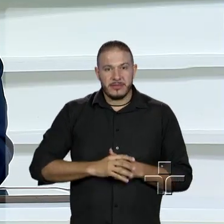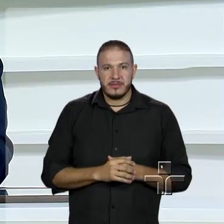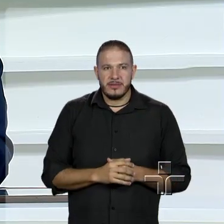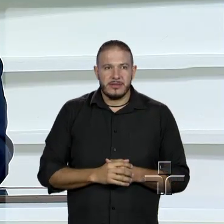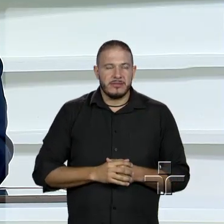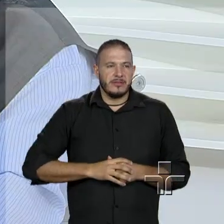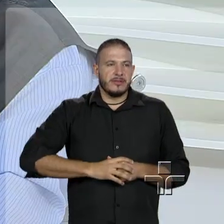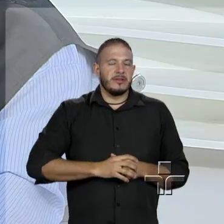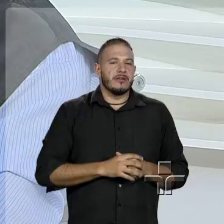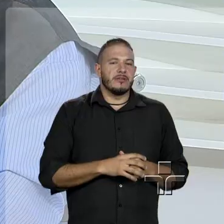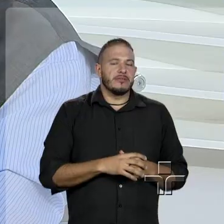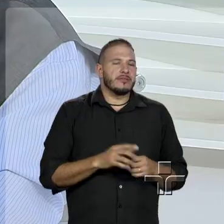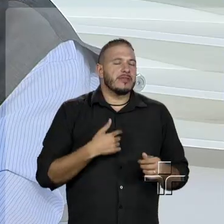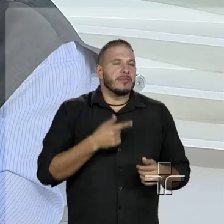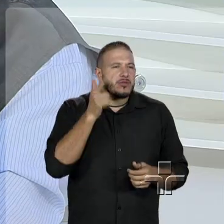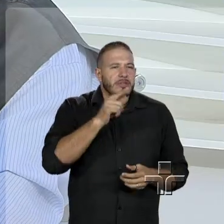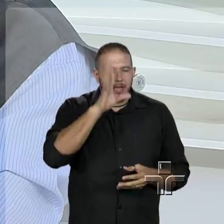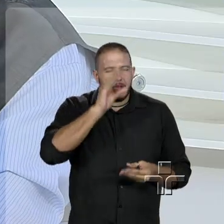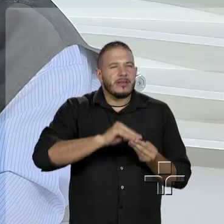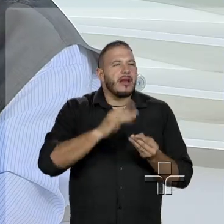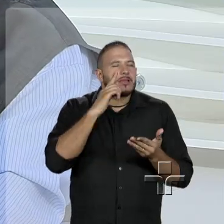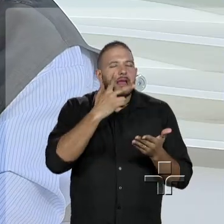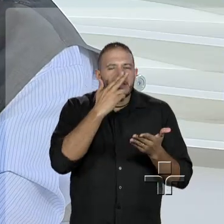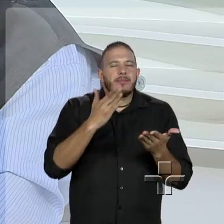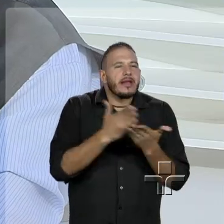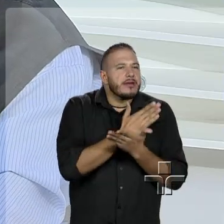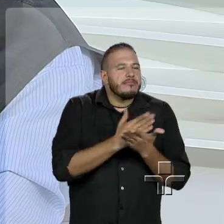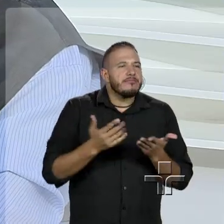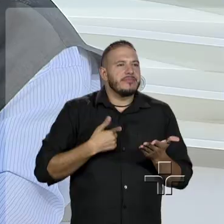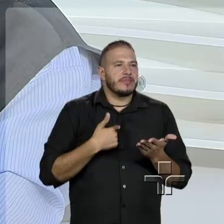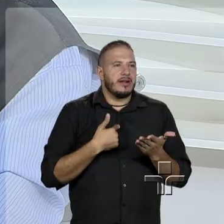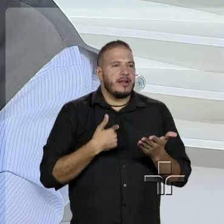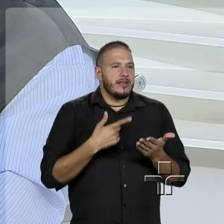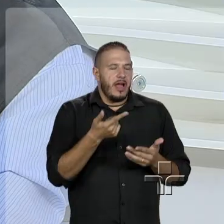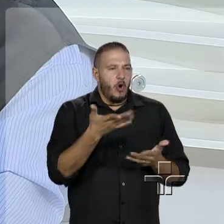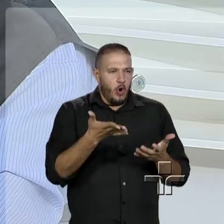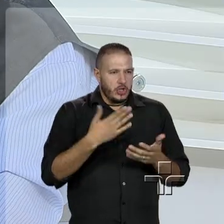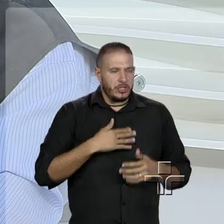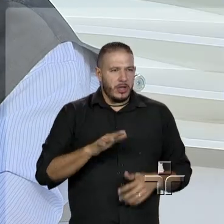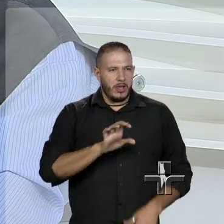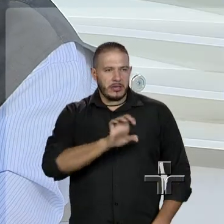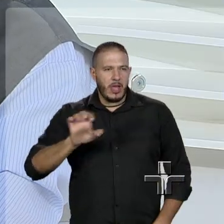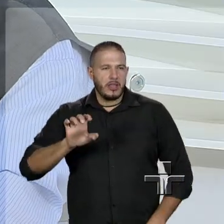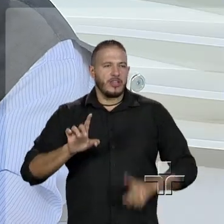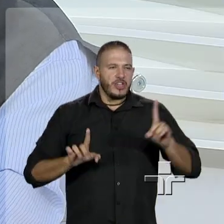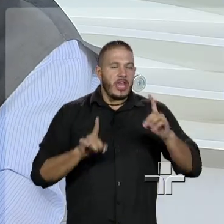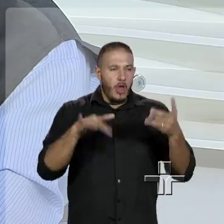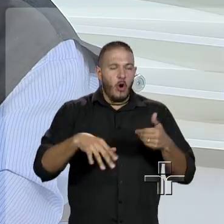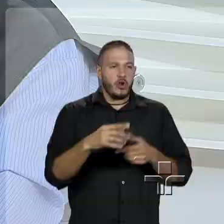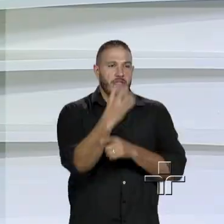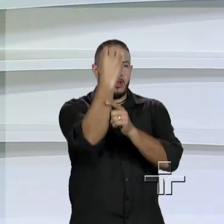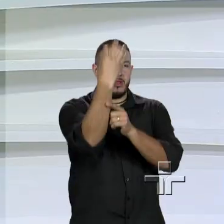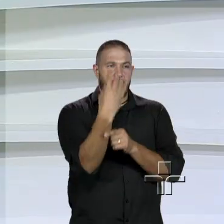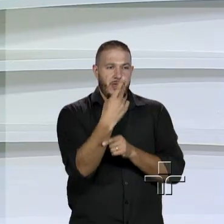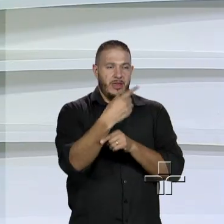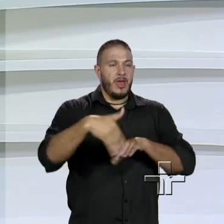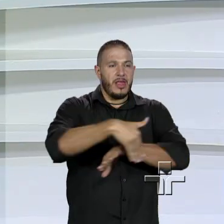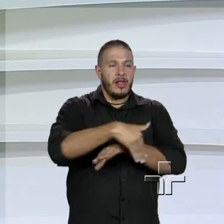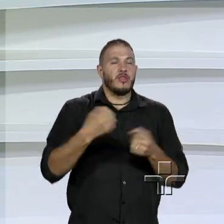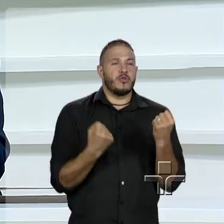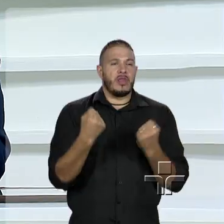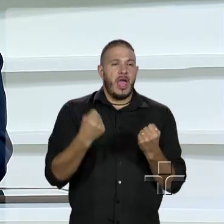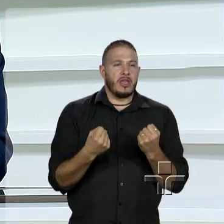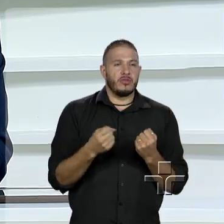preciso entender, esquerda e direita hoje é sinal de trânsito. É para o Detran resolver, não